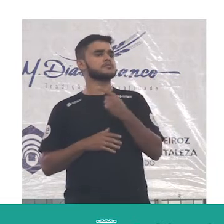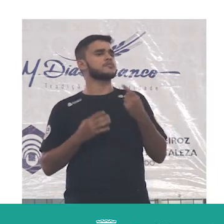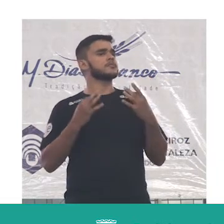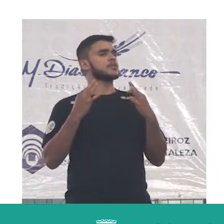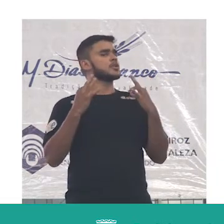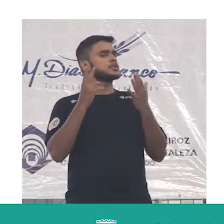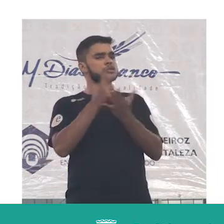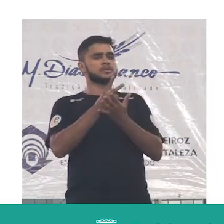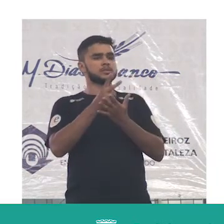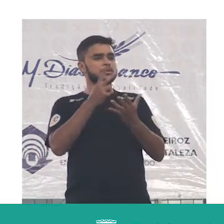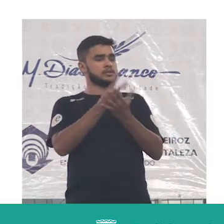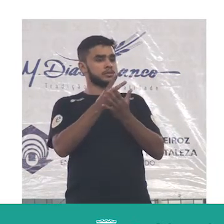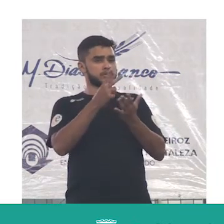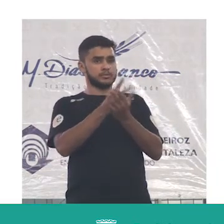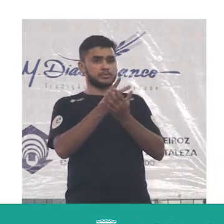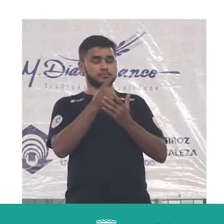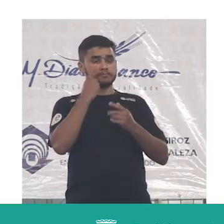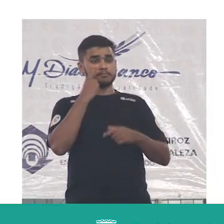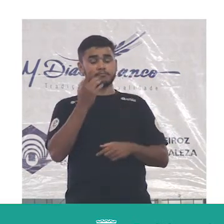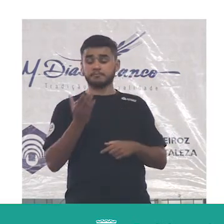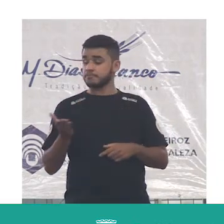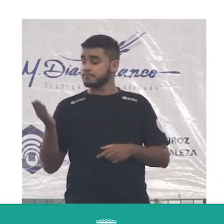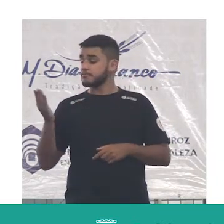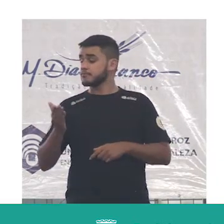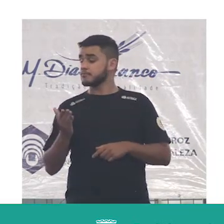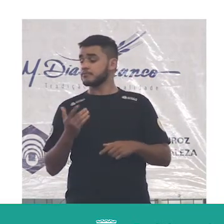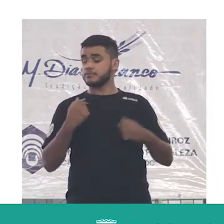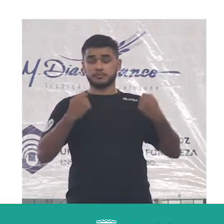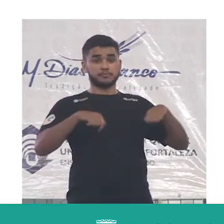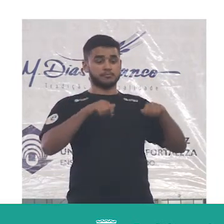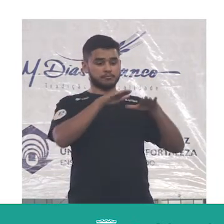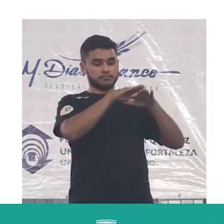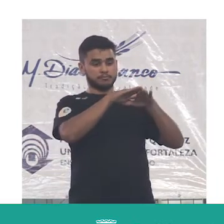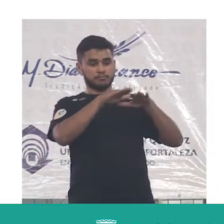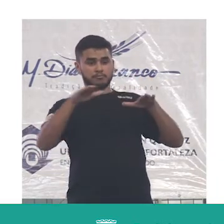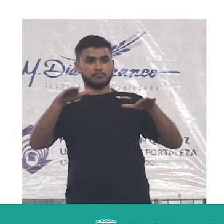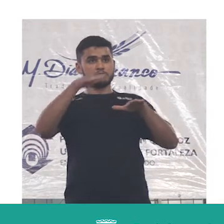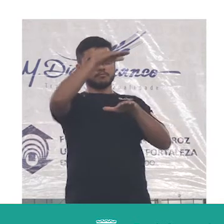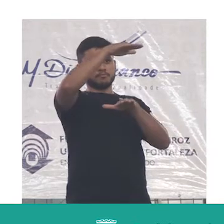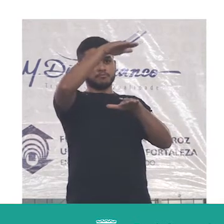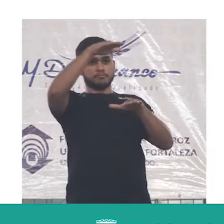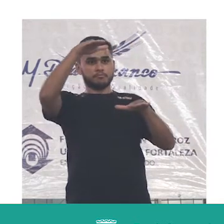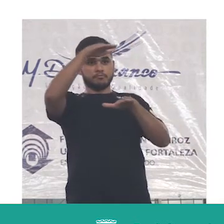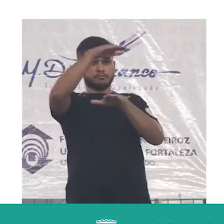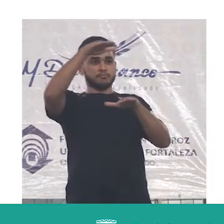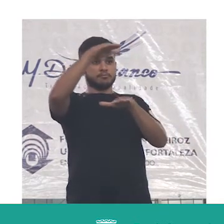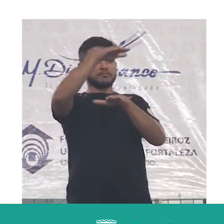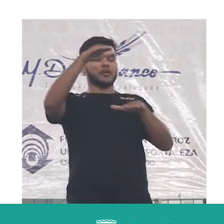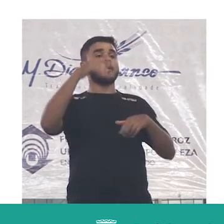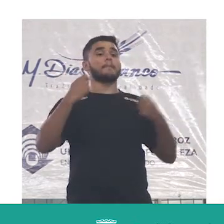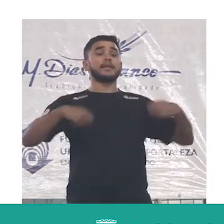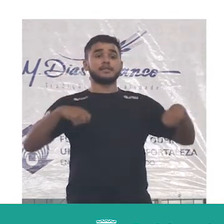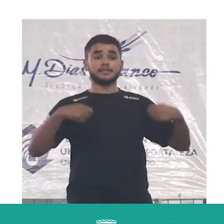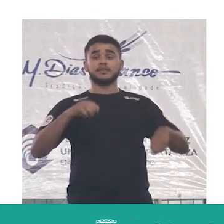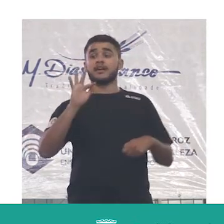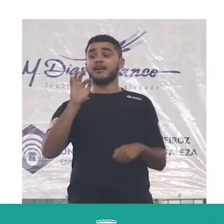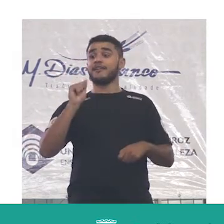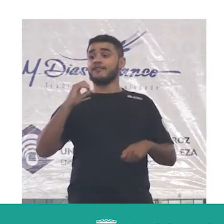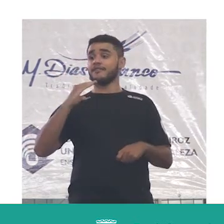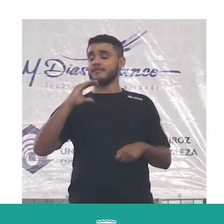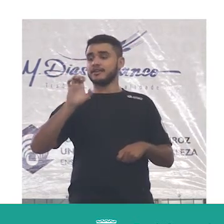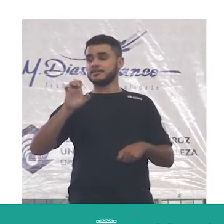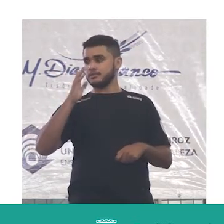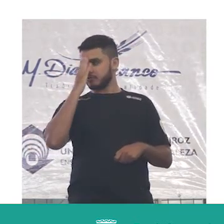encontrarem prisma, vocês vão ter que procurar duas faces que sejam paralelas.